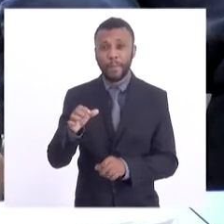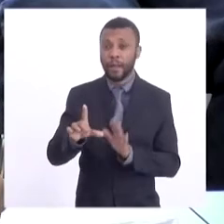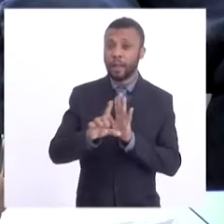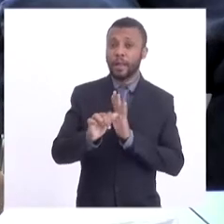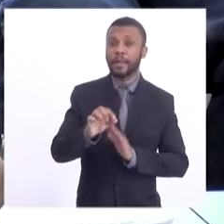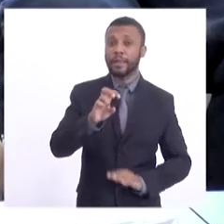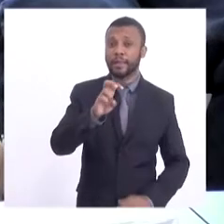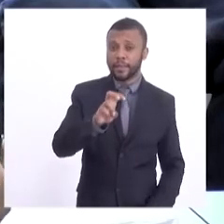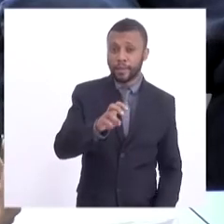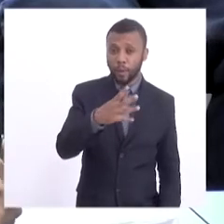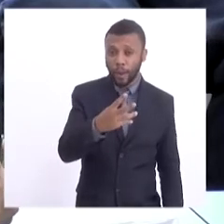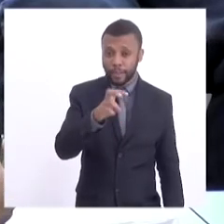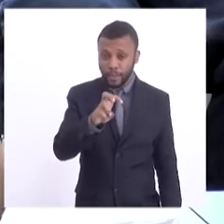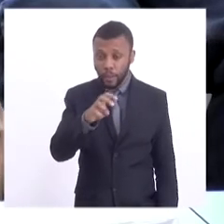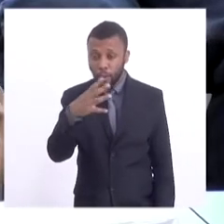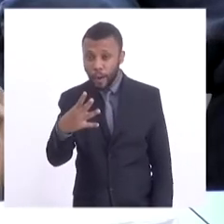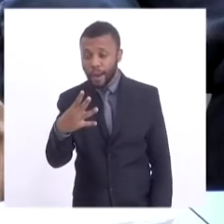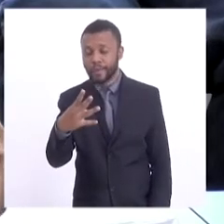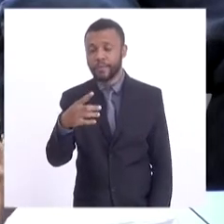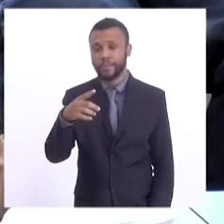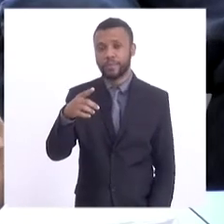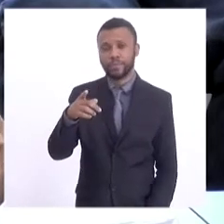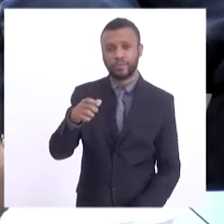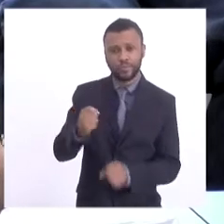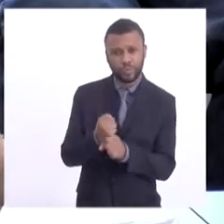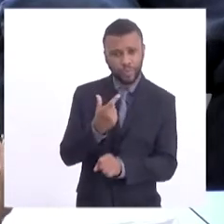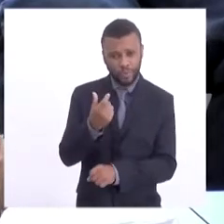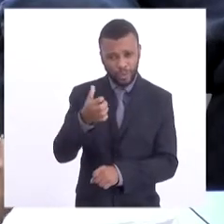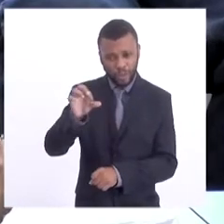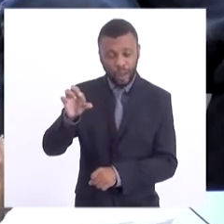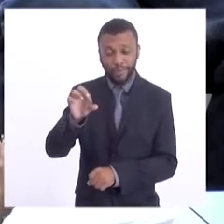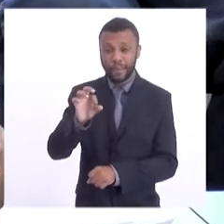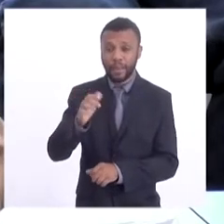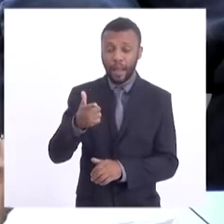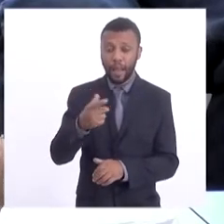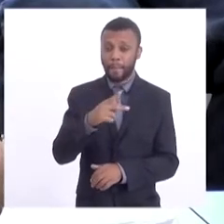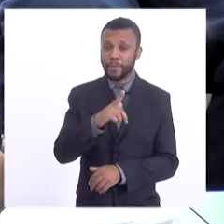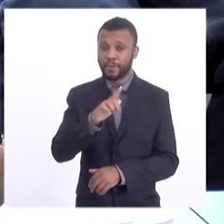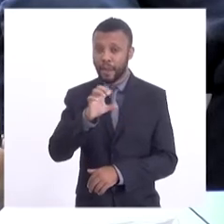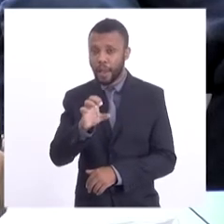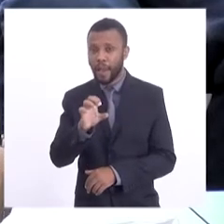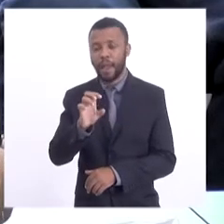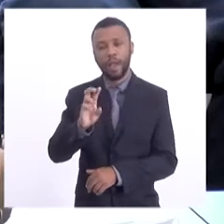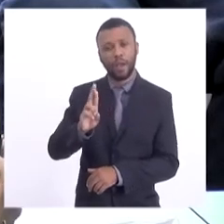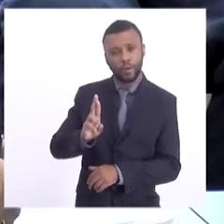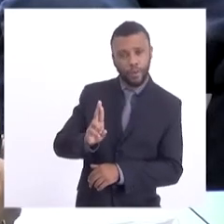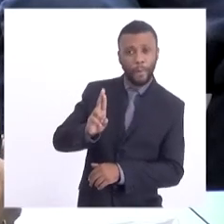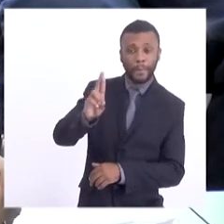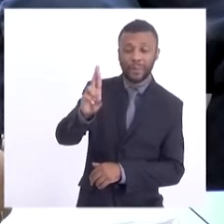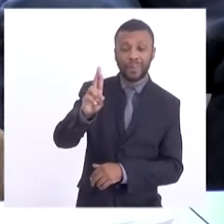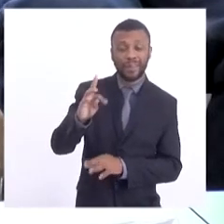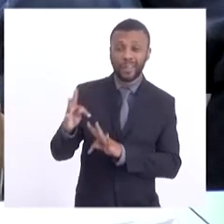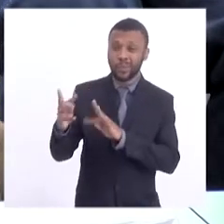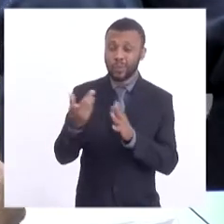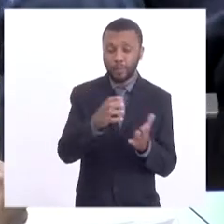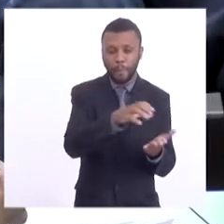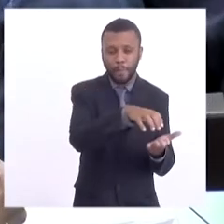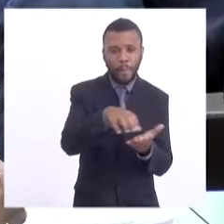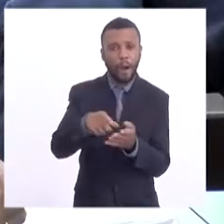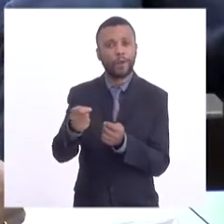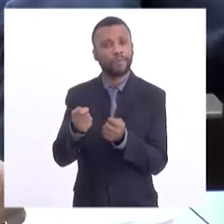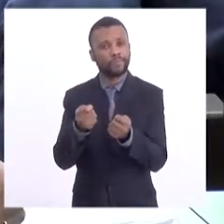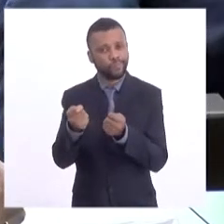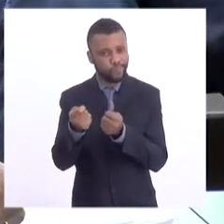procuradoria passou a ser a titular de todos os órgãos de assessoramento jurídico da administração direta então